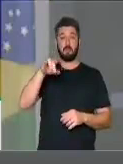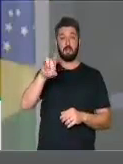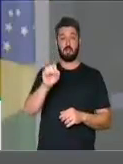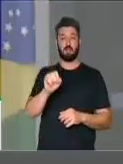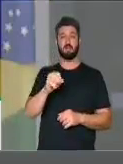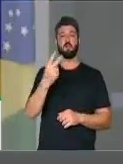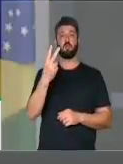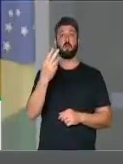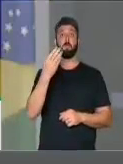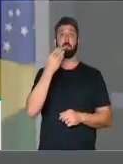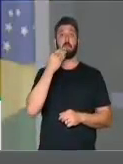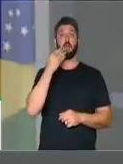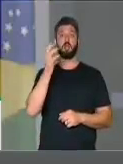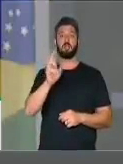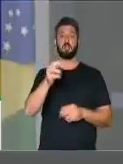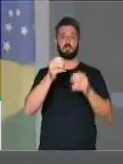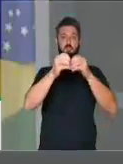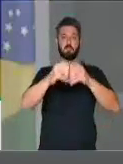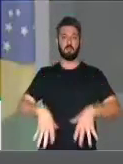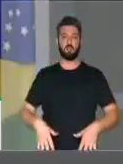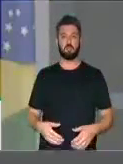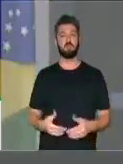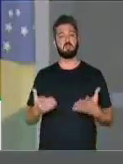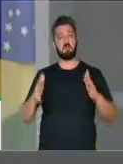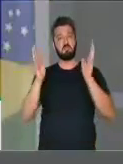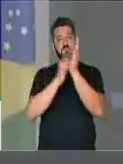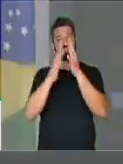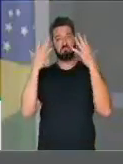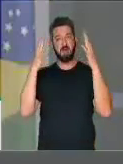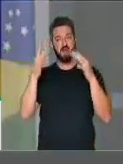2 bilhões de reais. Mais uma vez, parabenizo o